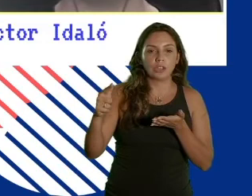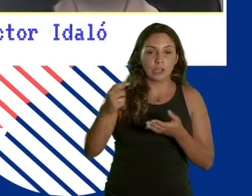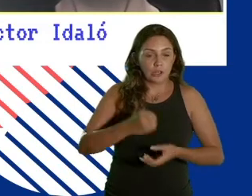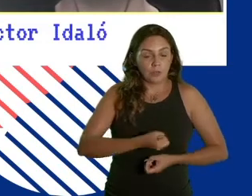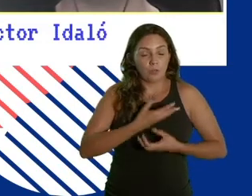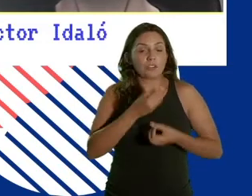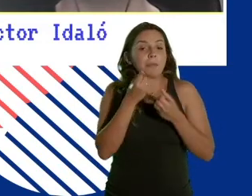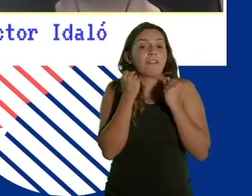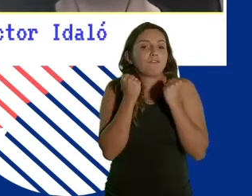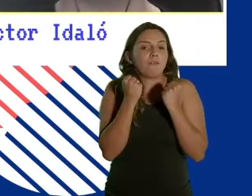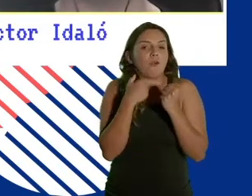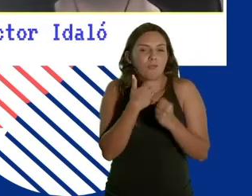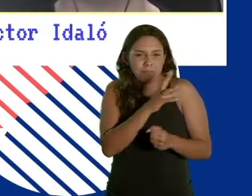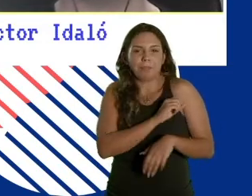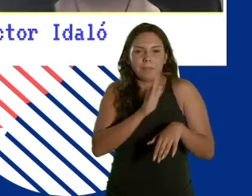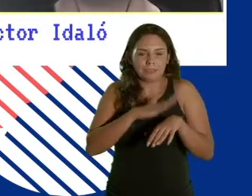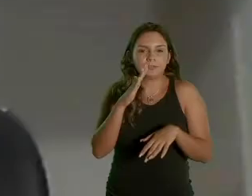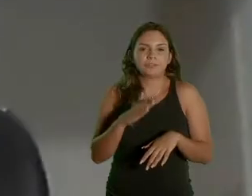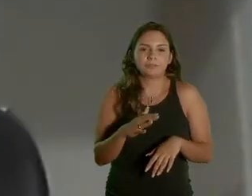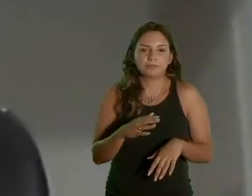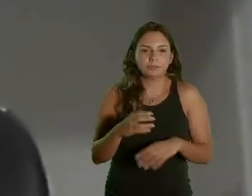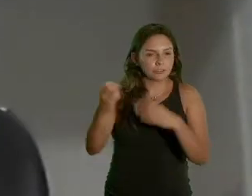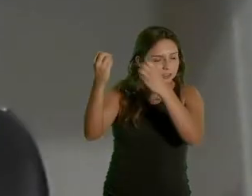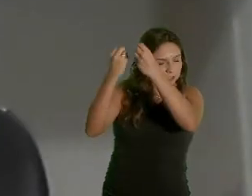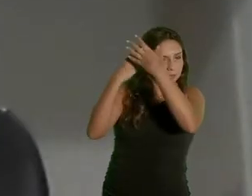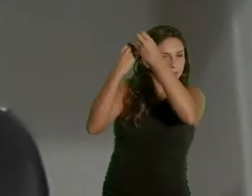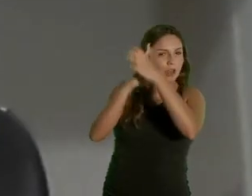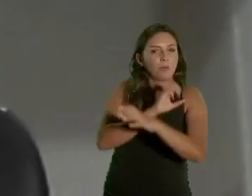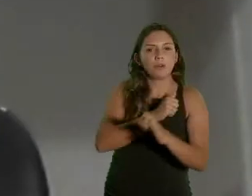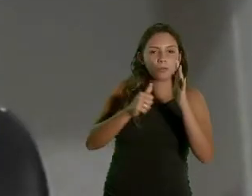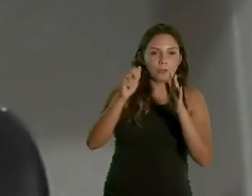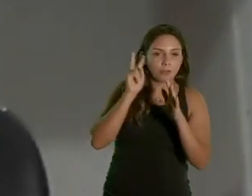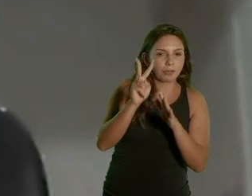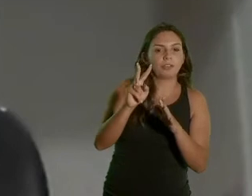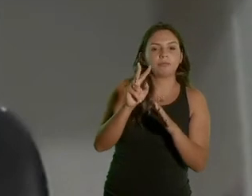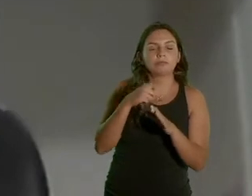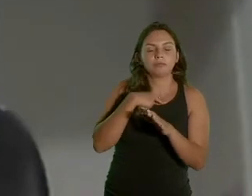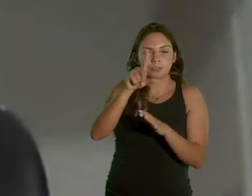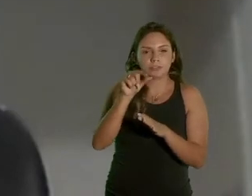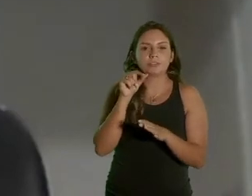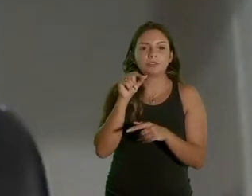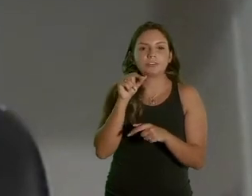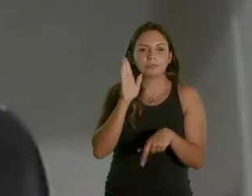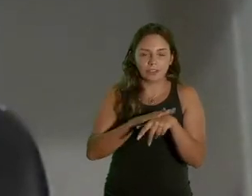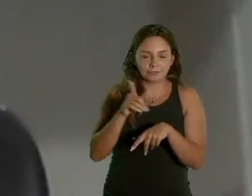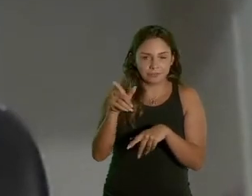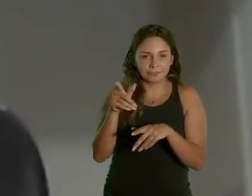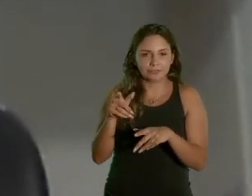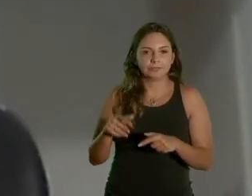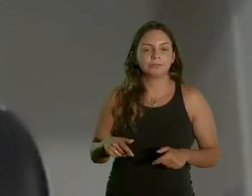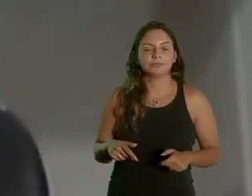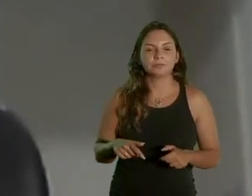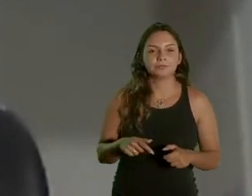tão forte como inspiração, foi um amor à primeira vista, que eu decidi enveredar mais por esses lados